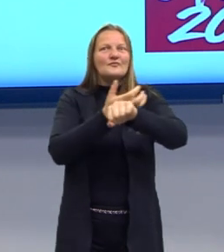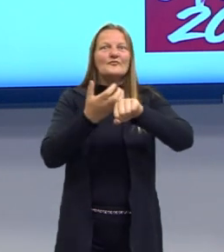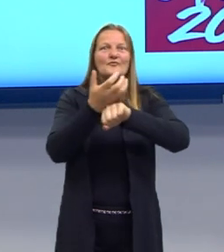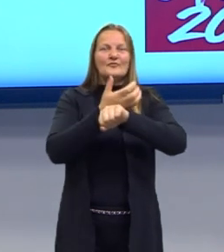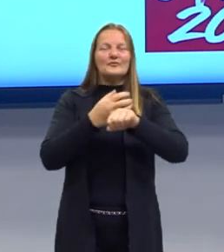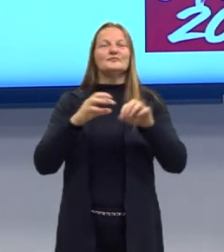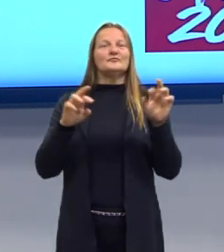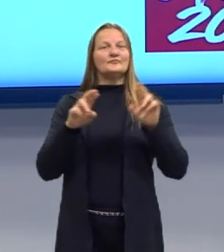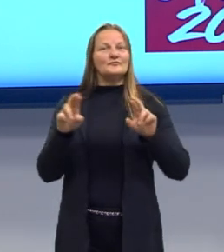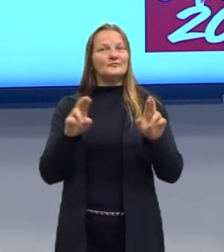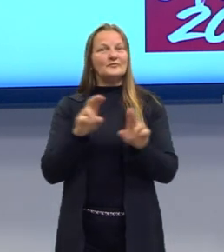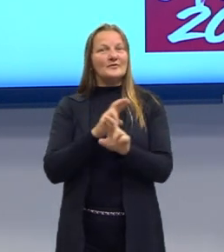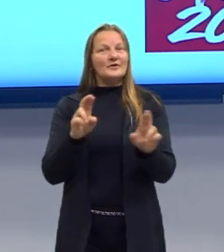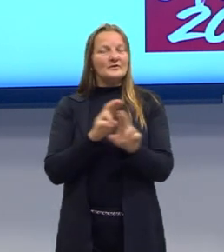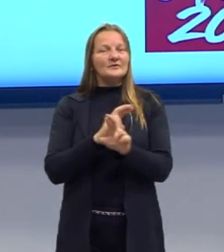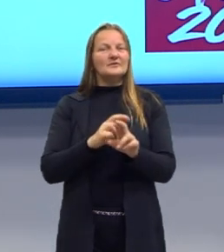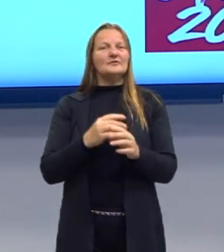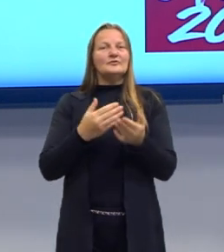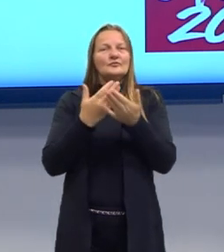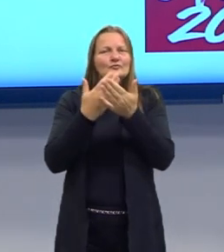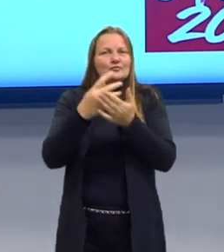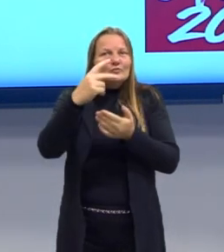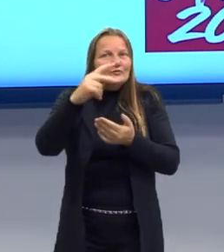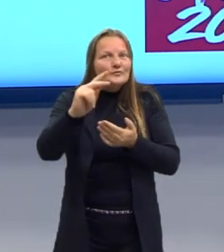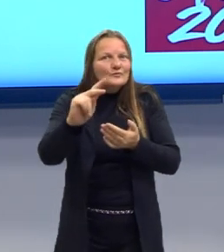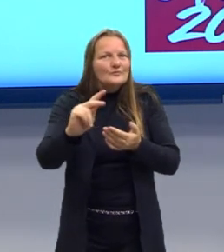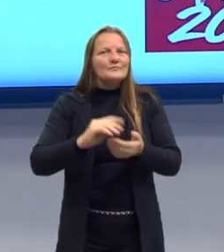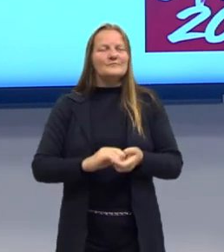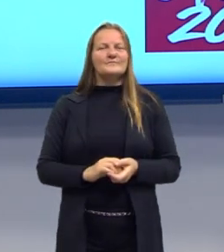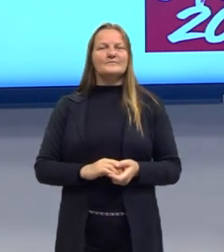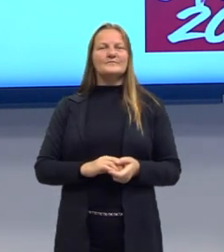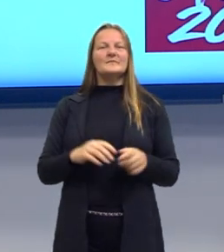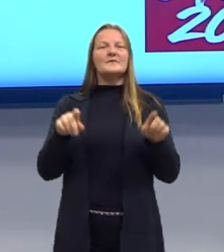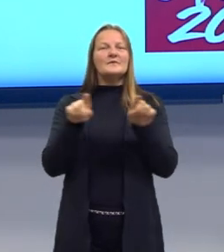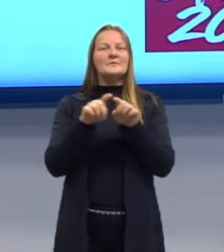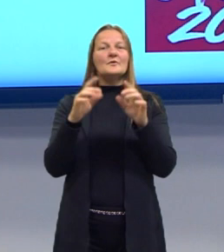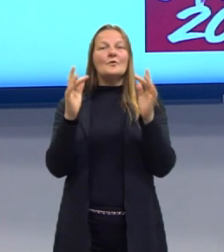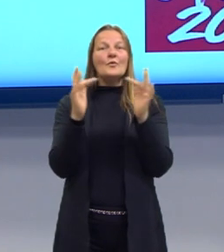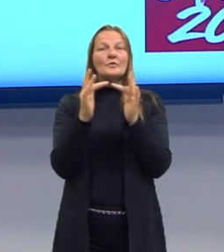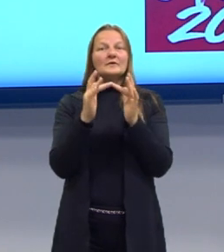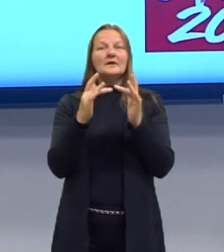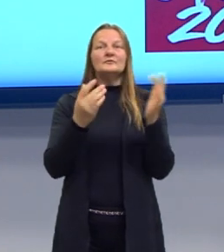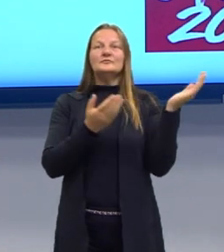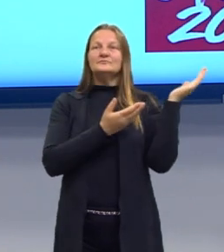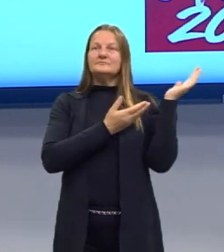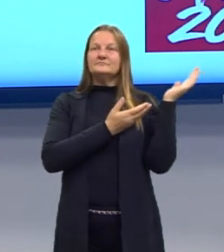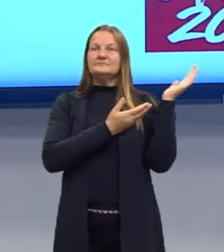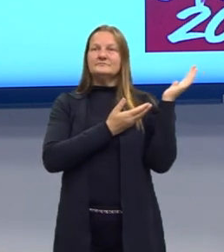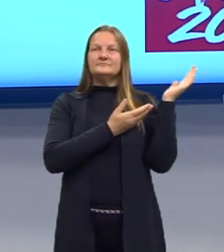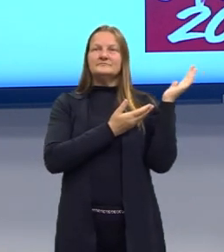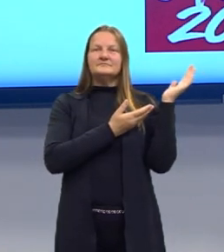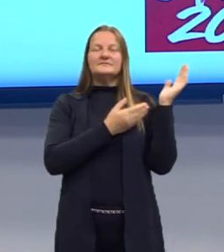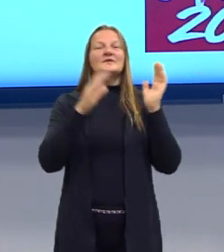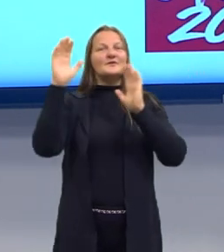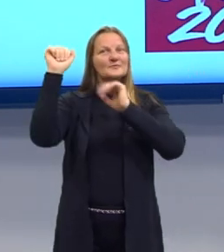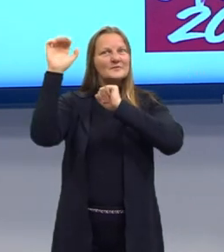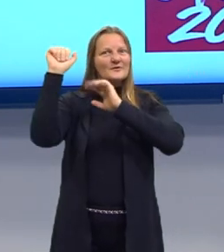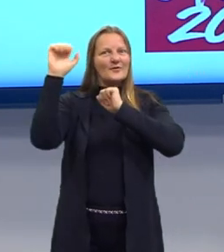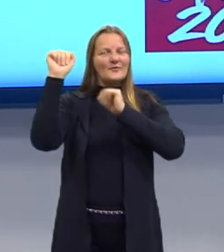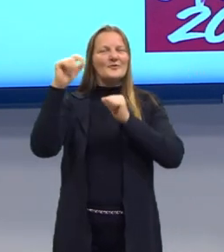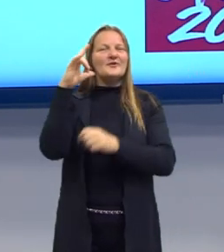relacionados ao teu estudo e aqui são os contatos da professora eles ar de língua espanhola